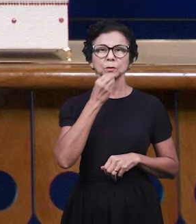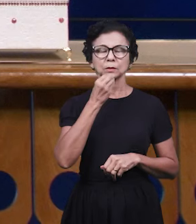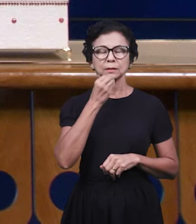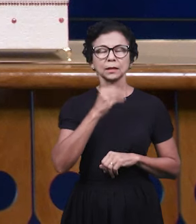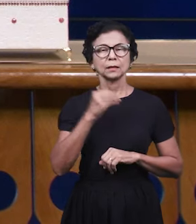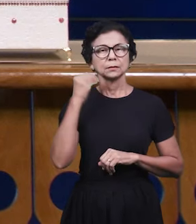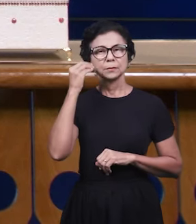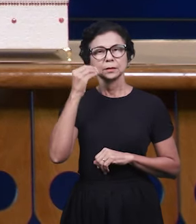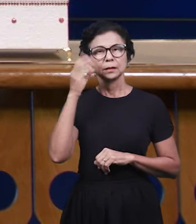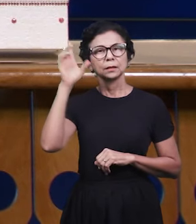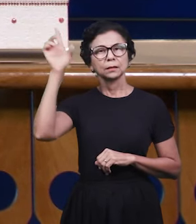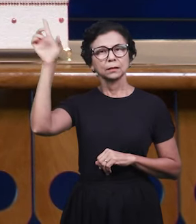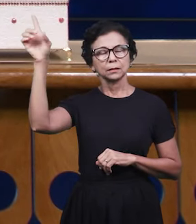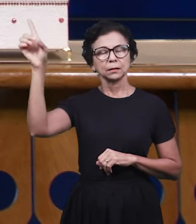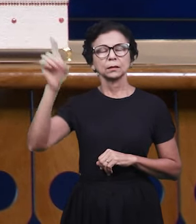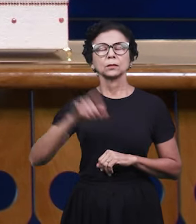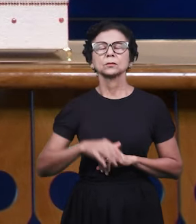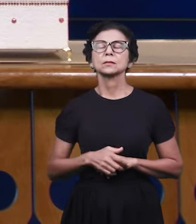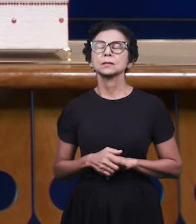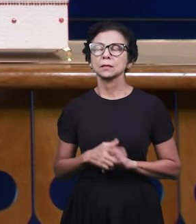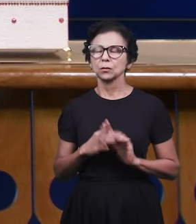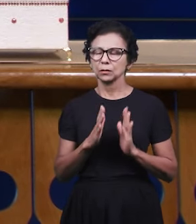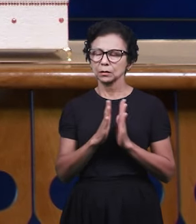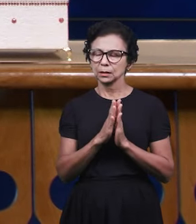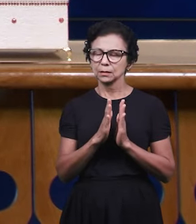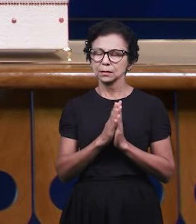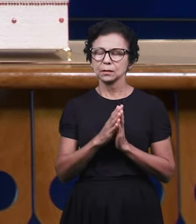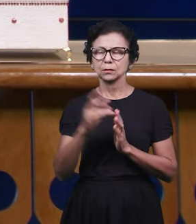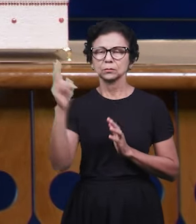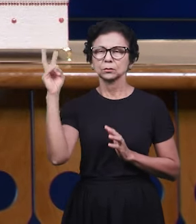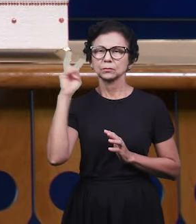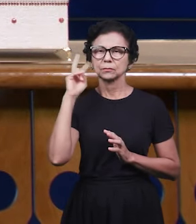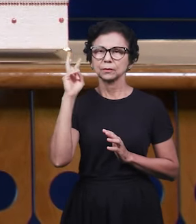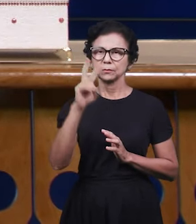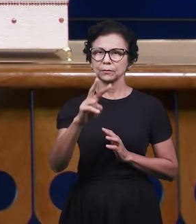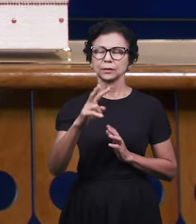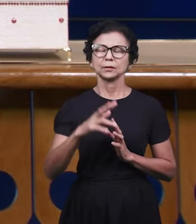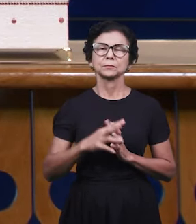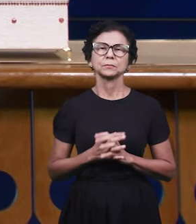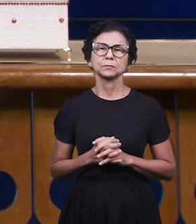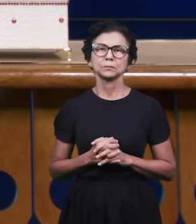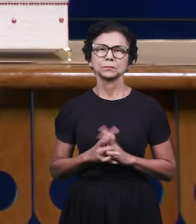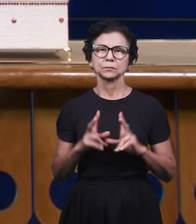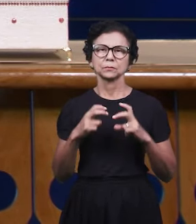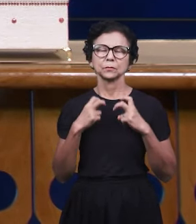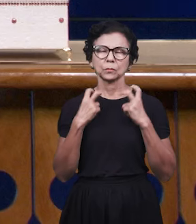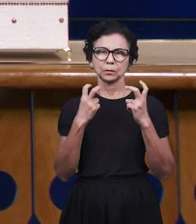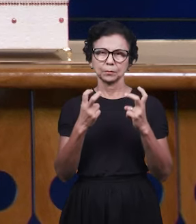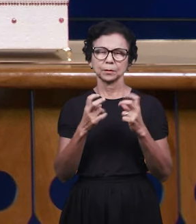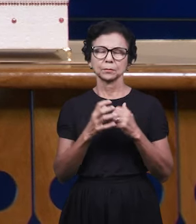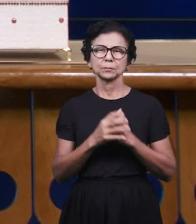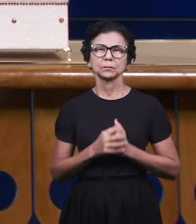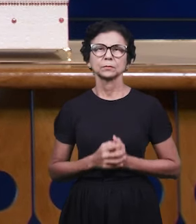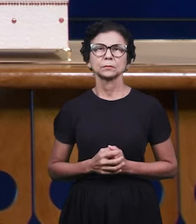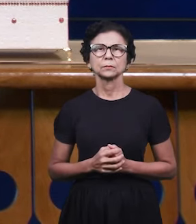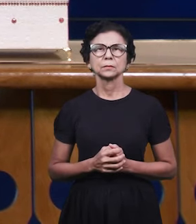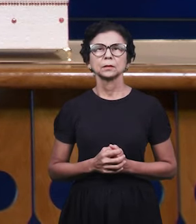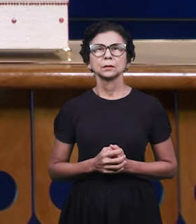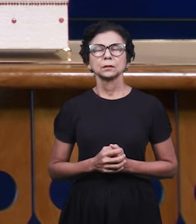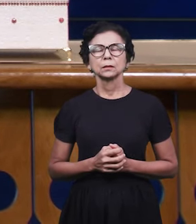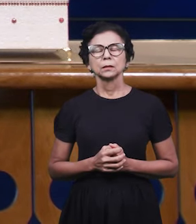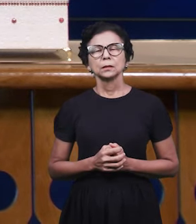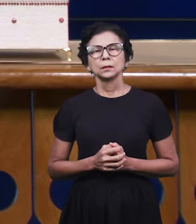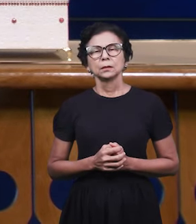uma experiência com Deus na oração. O Senhor vai ouvir a sua oração. Nós vamos orar juntos, o Senhor vai ouvir a sua oração. Eu convido aqueles